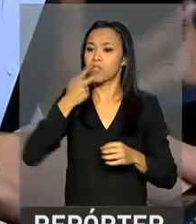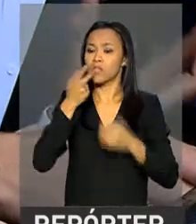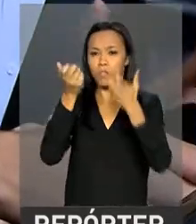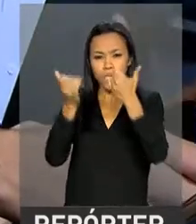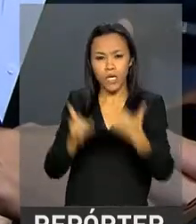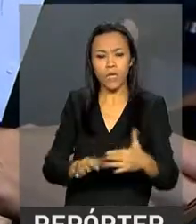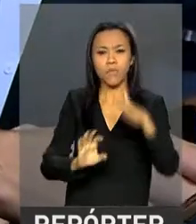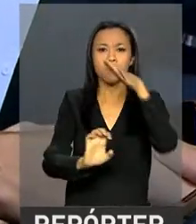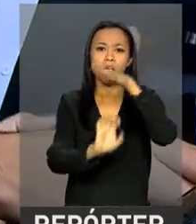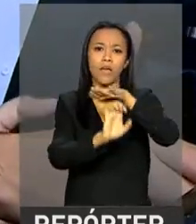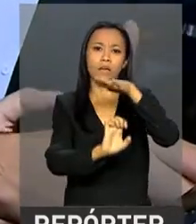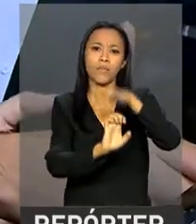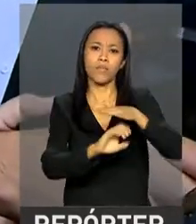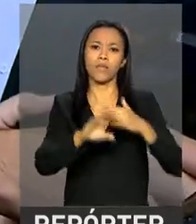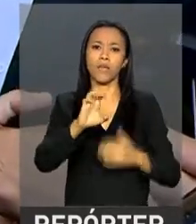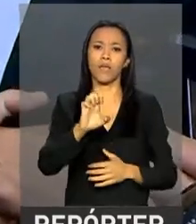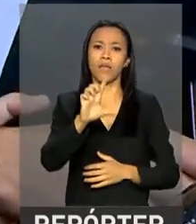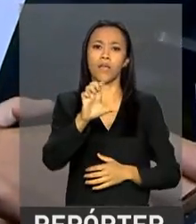e das